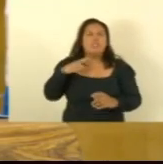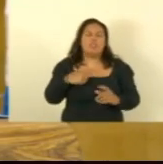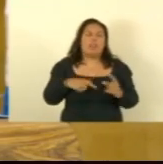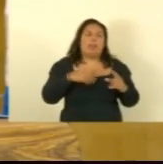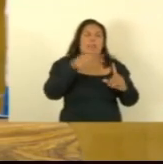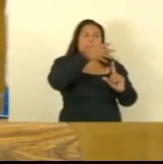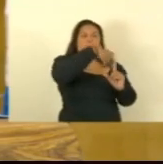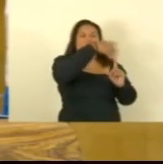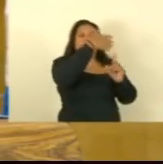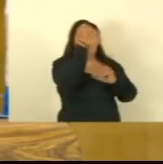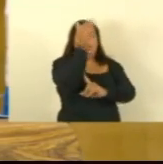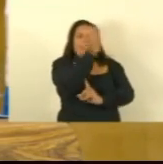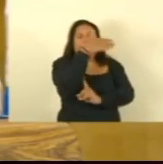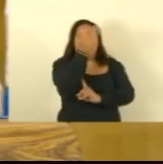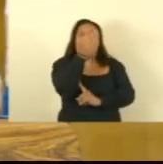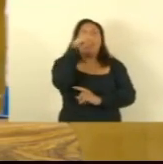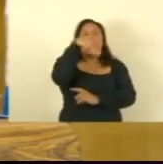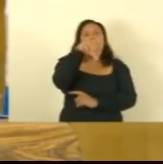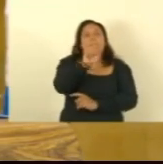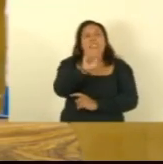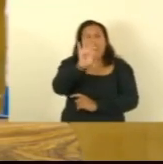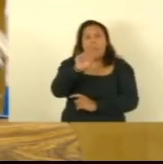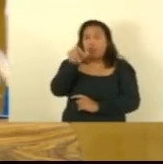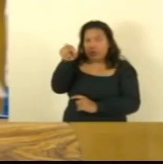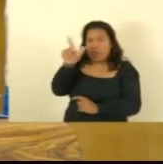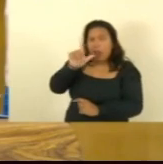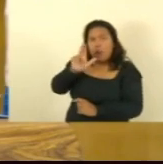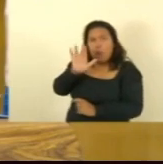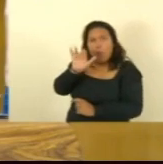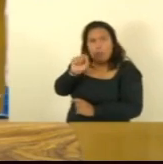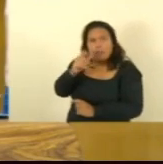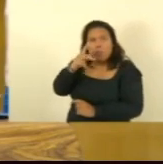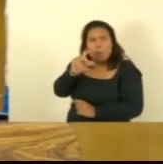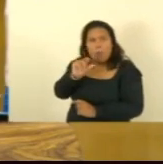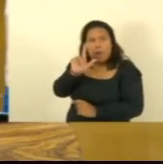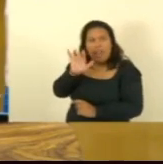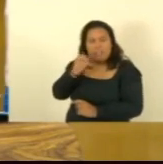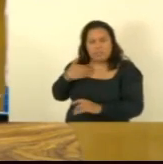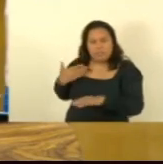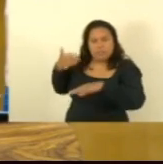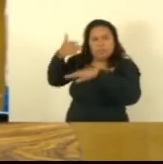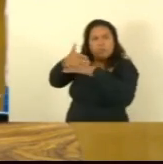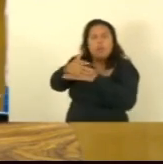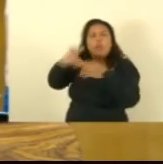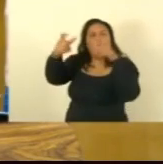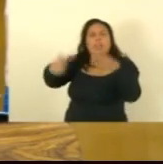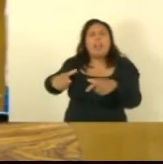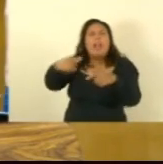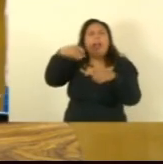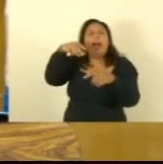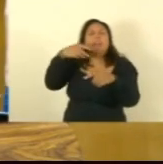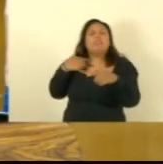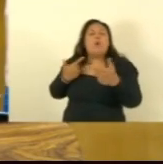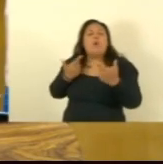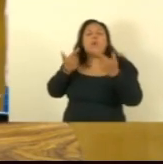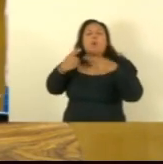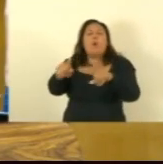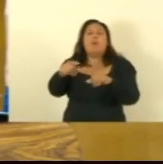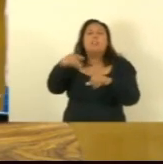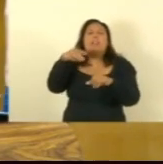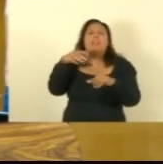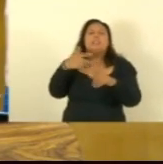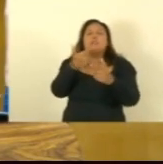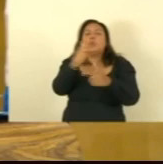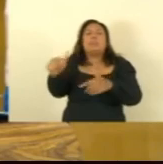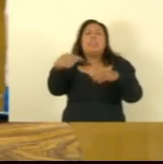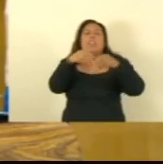MST, caro Lucas, você que esses dias foi no acampamento do Sem Terra. Não adianta a gente ficar combatendo mais o Sem Terra ali